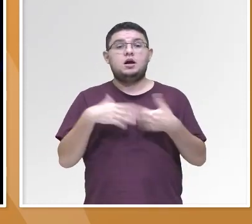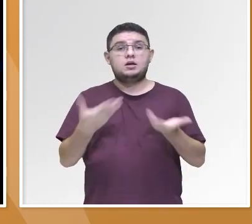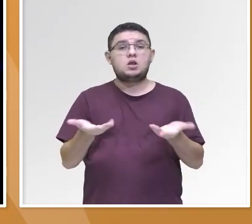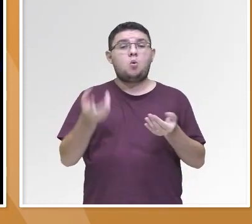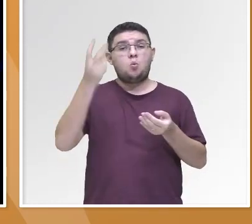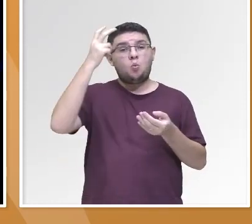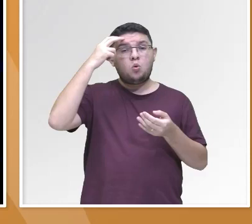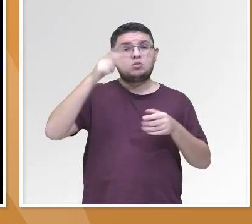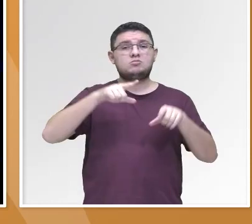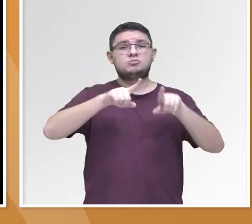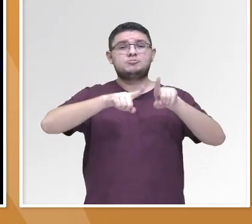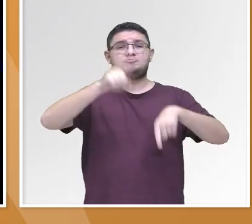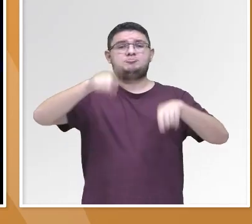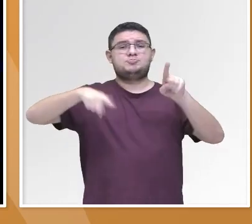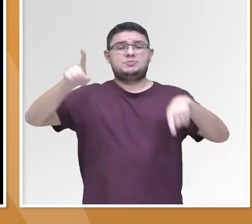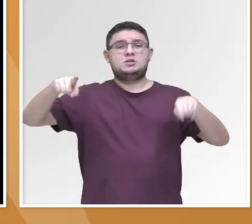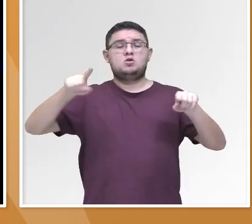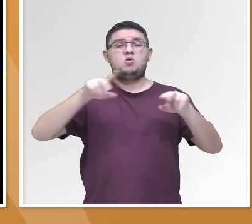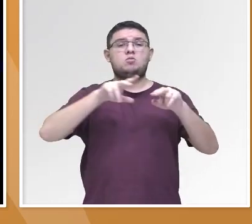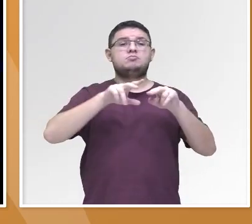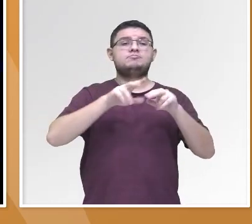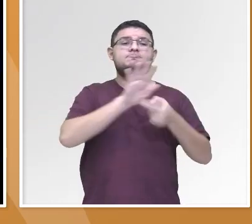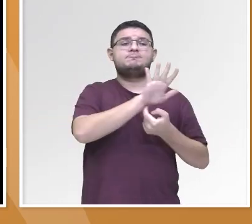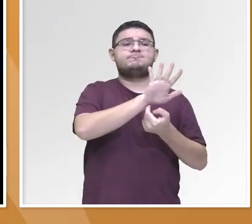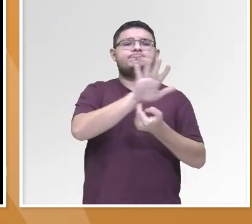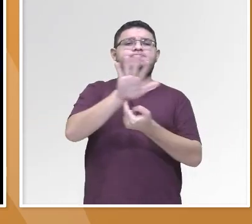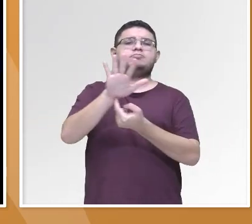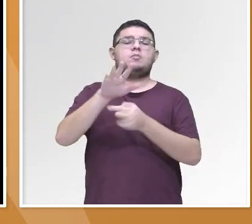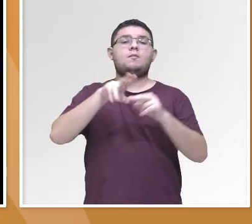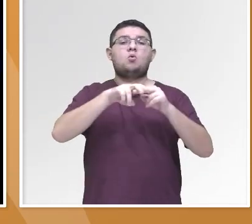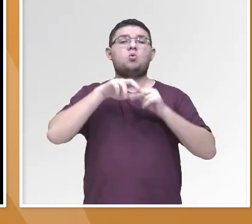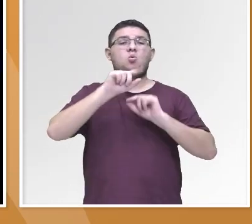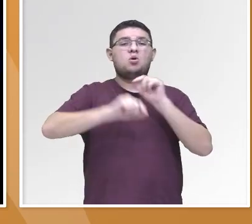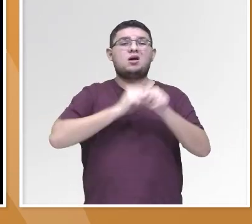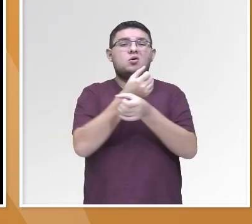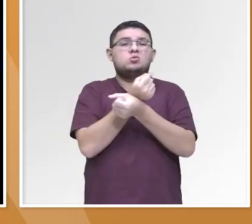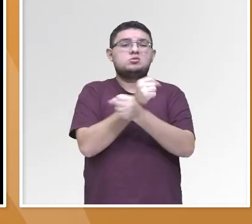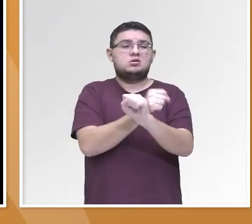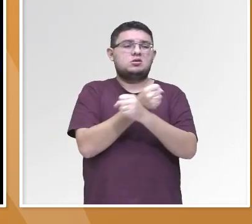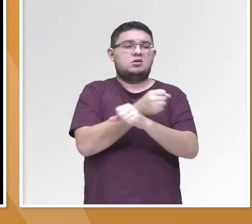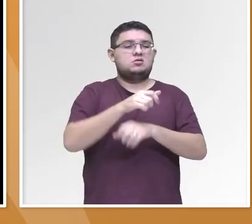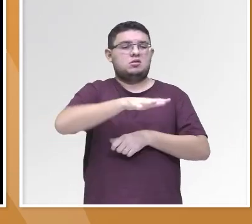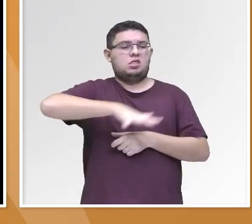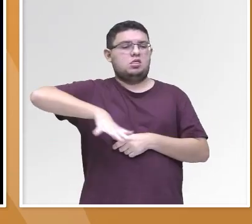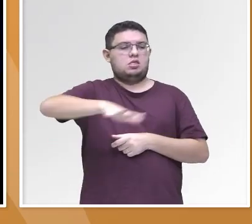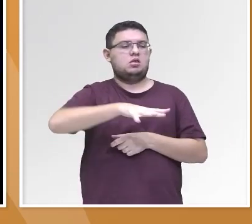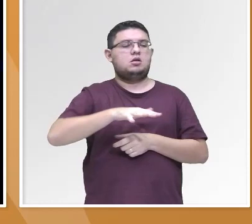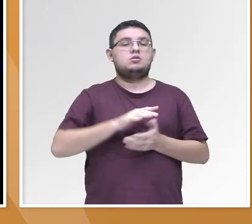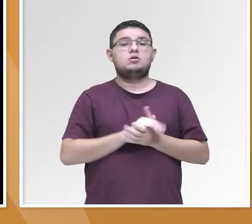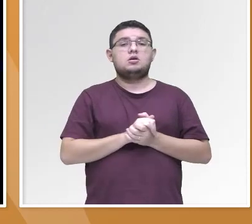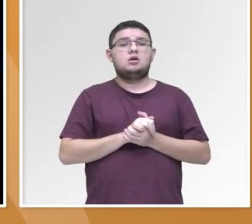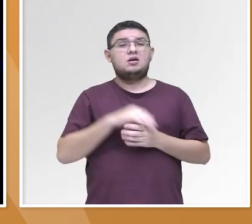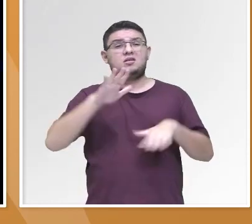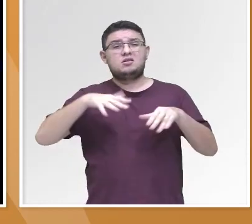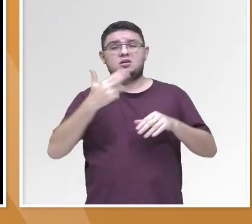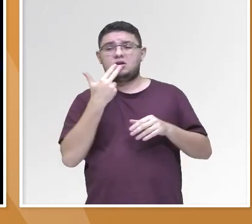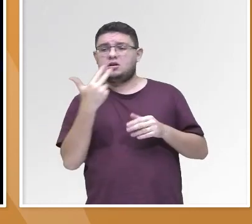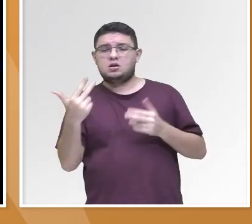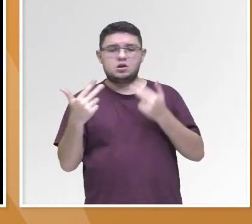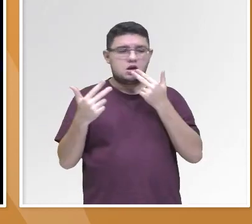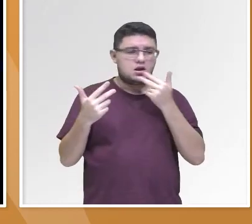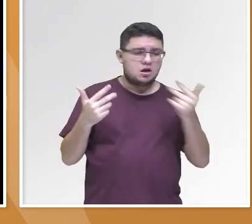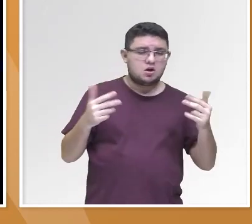africana manifestou-se graças à diversidade dos escravos, pertencente a diversas etnias que falavam idiomas diferentes e